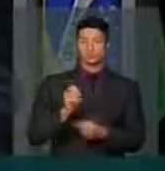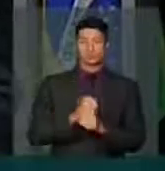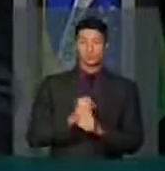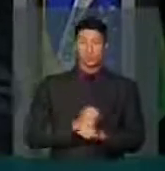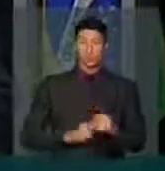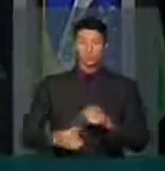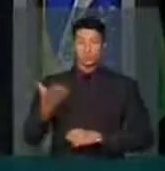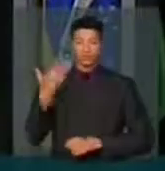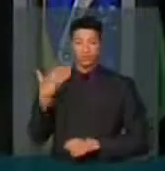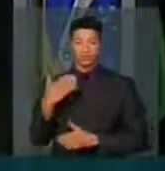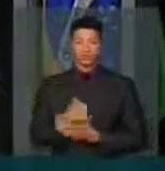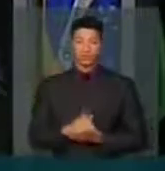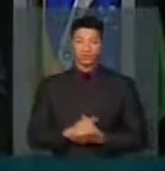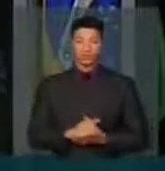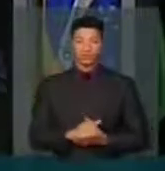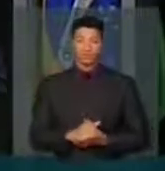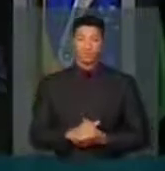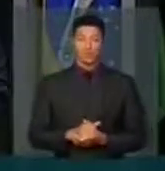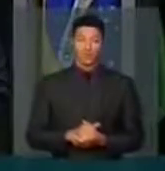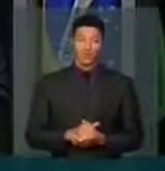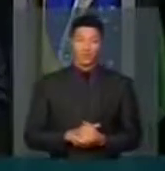anos passados.